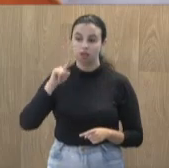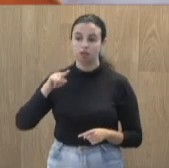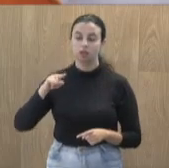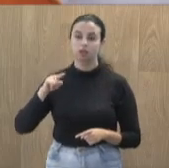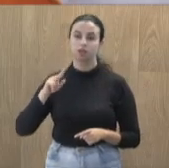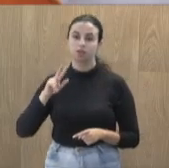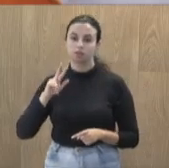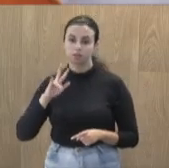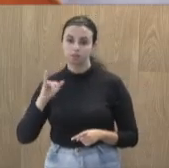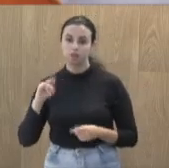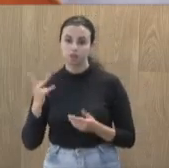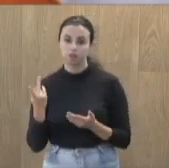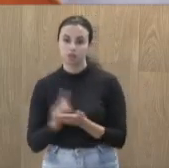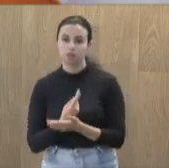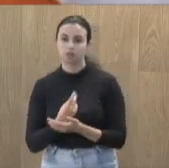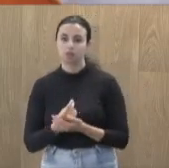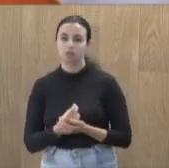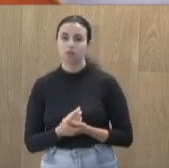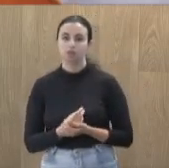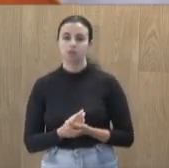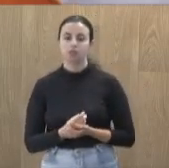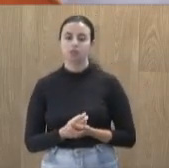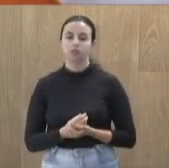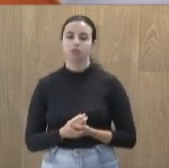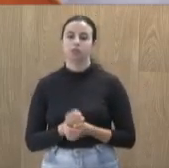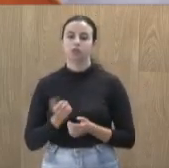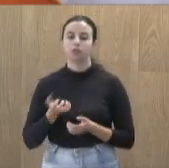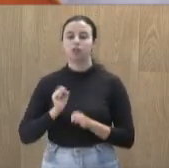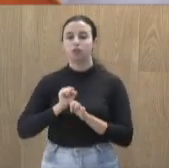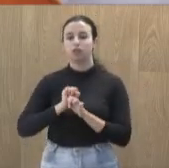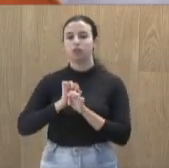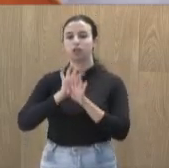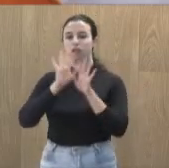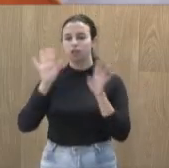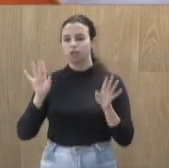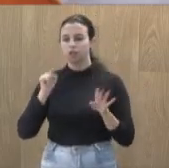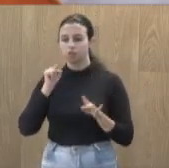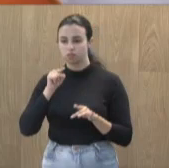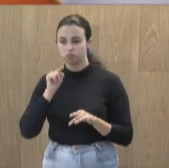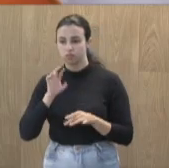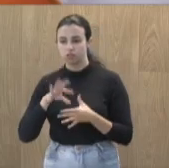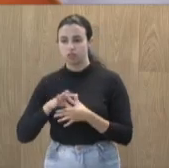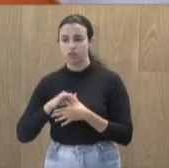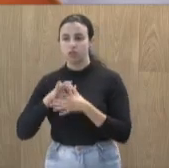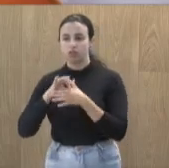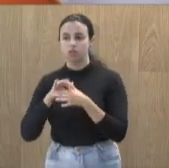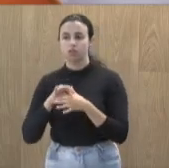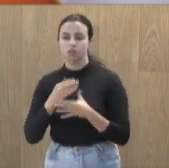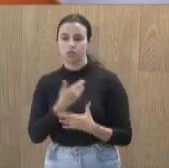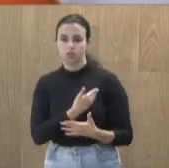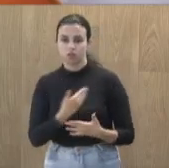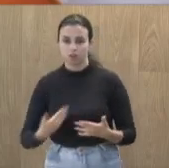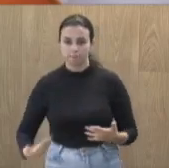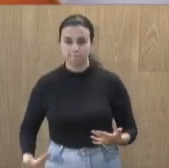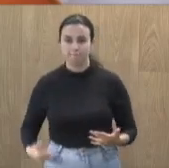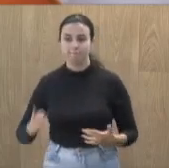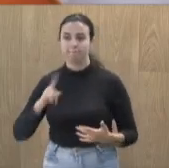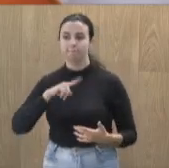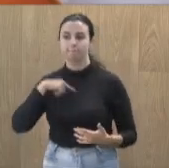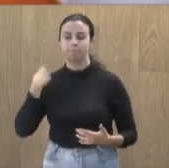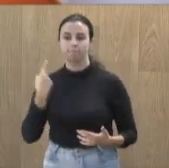oitiva. E quero deixar bem claro para a senhora líder do governo que nós